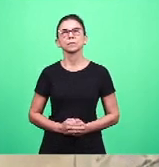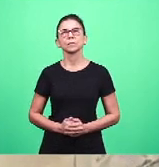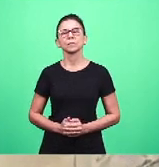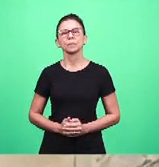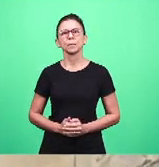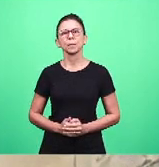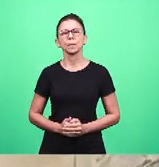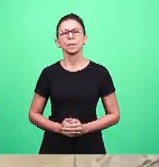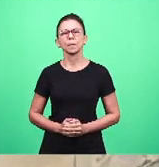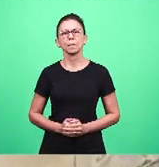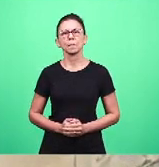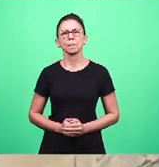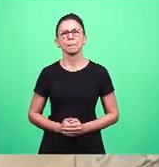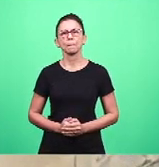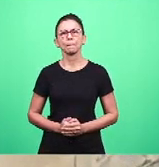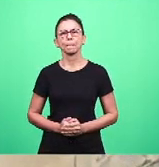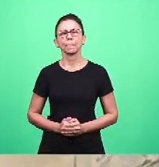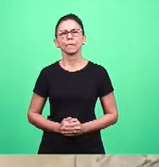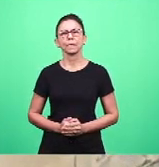Senhor Jesus.